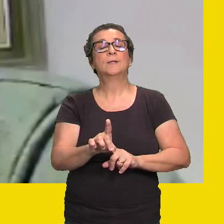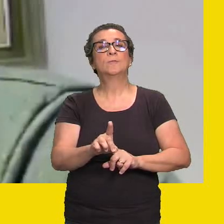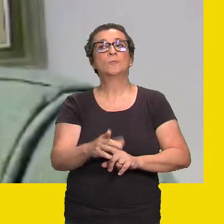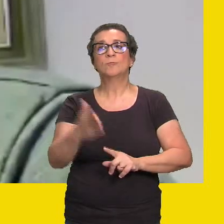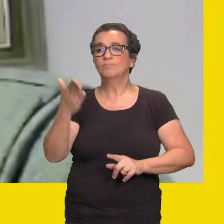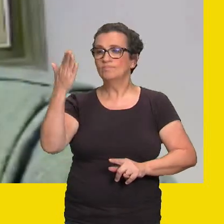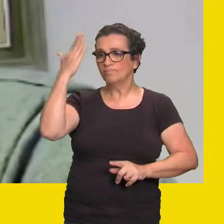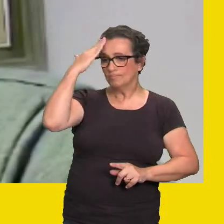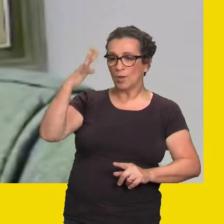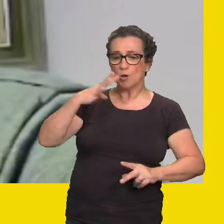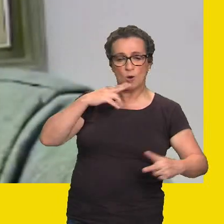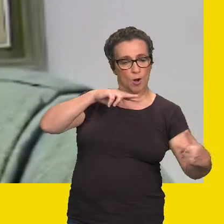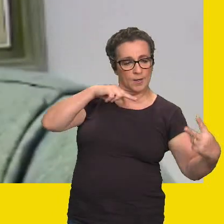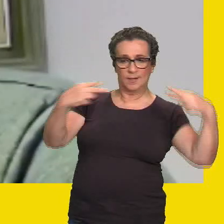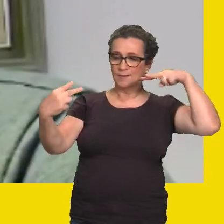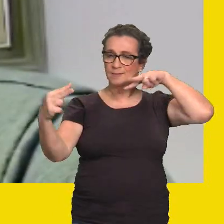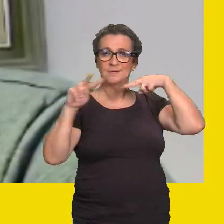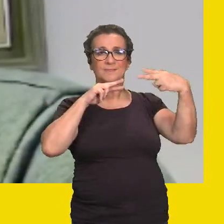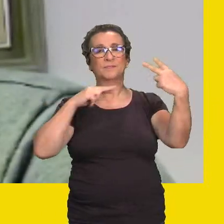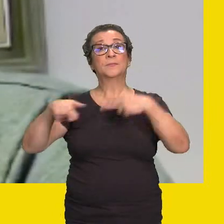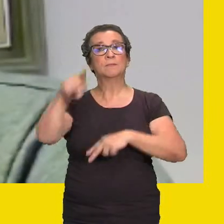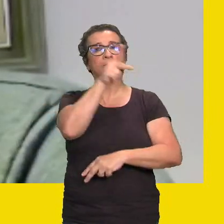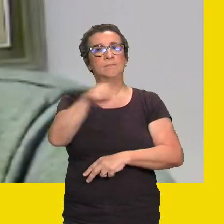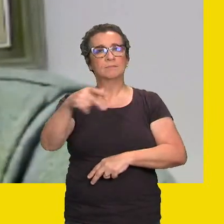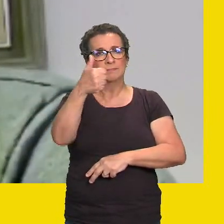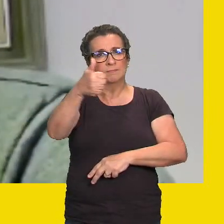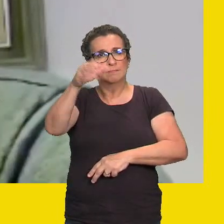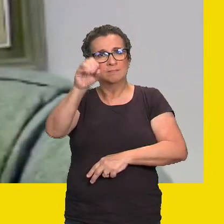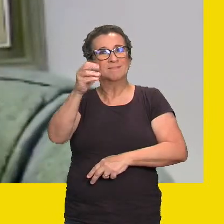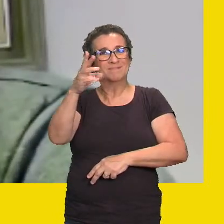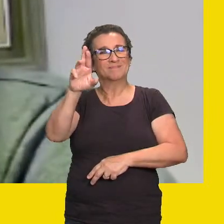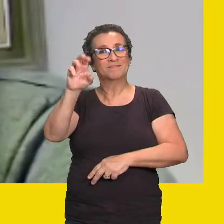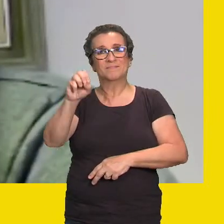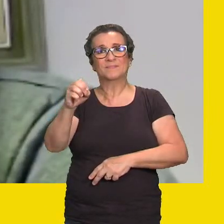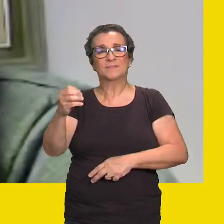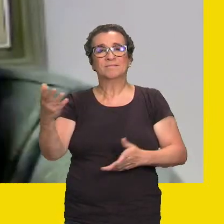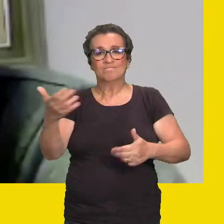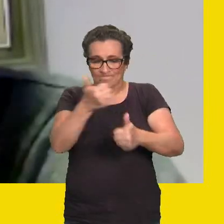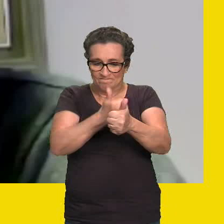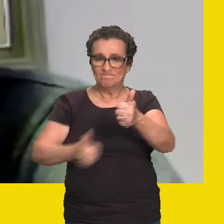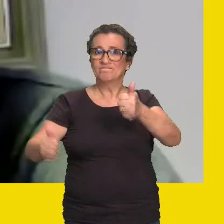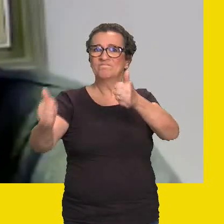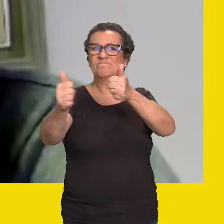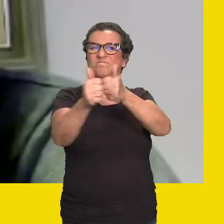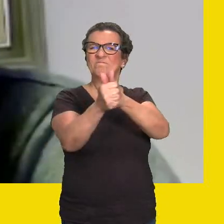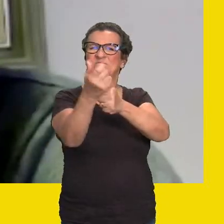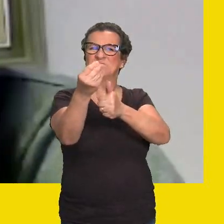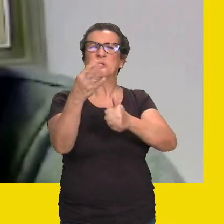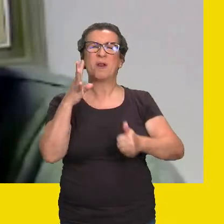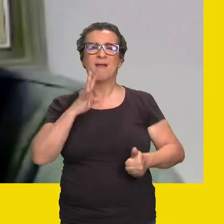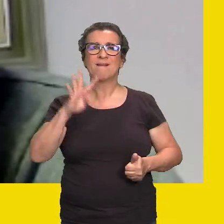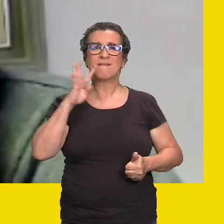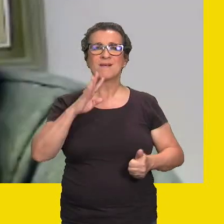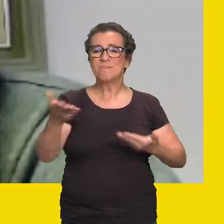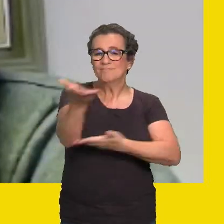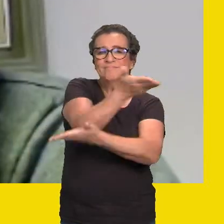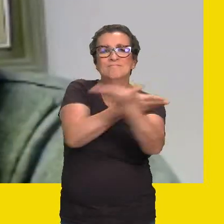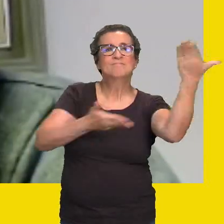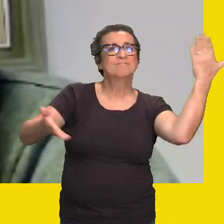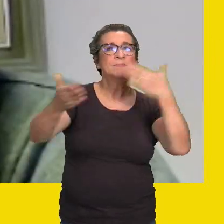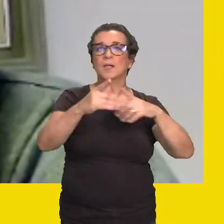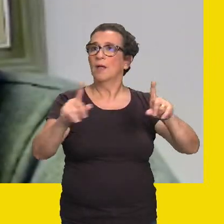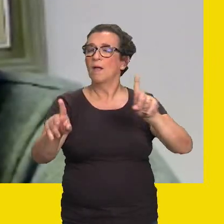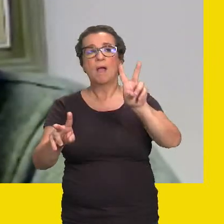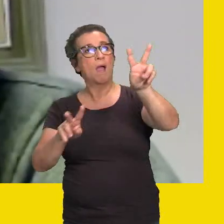né? Os professores da Décima CRI estão tendo esse protagonismo muito legal e trocando experiências.